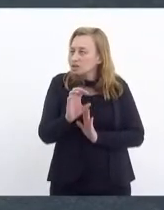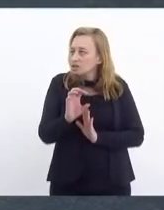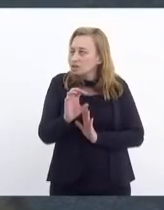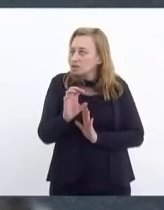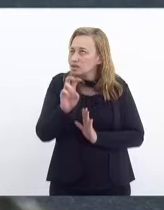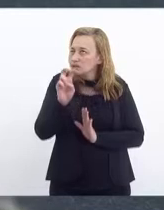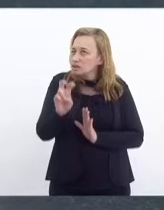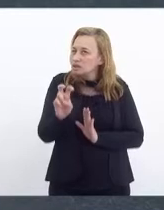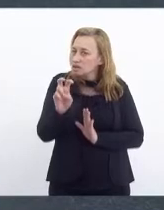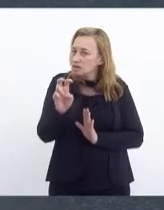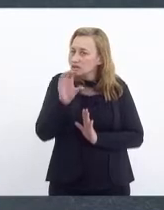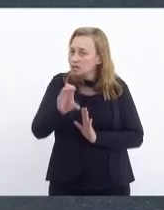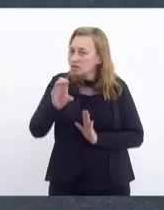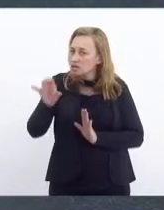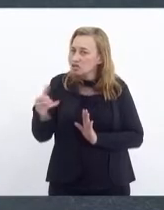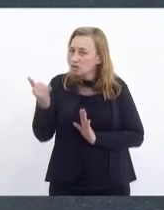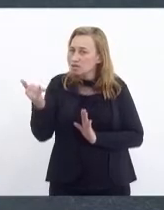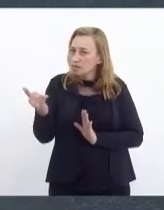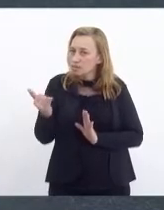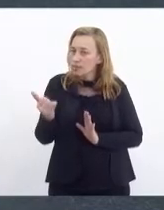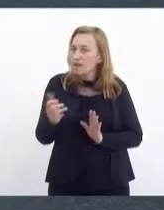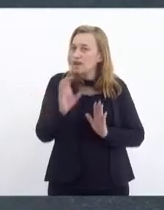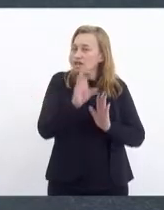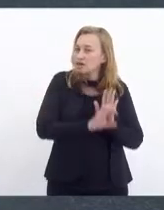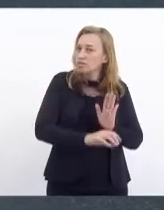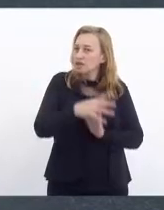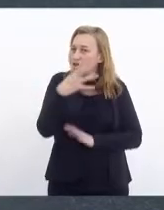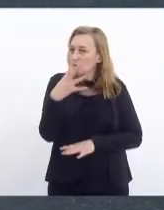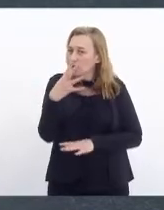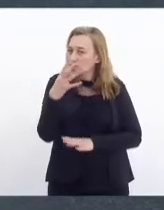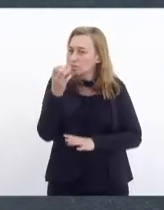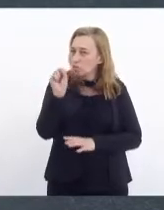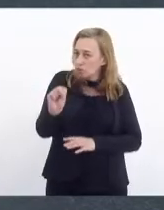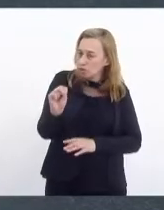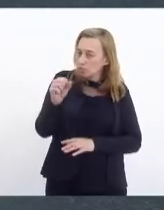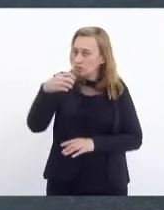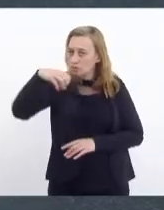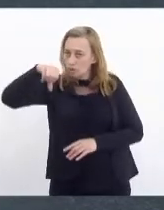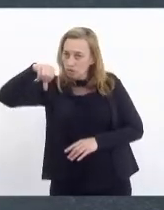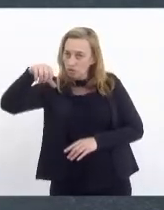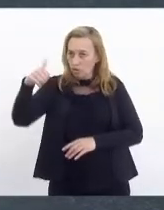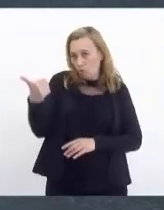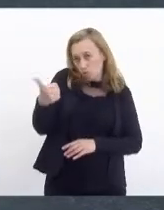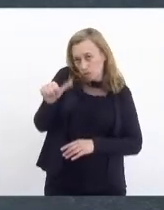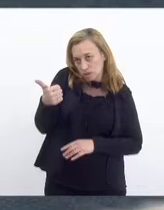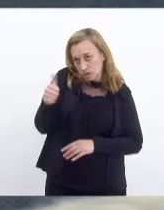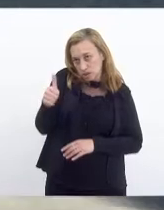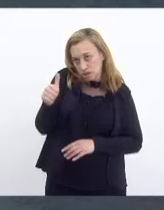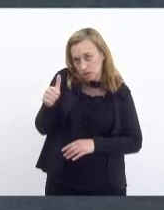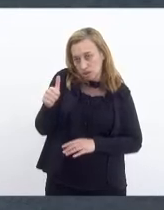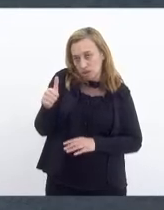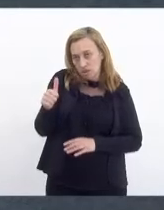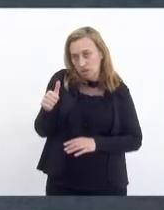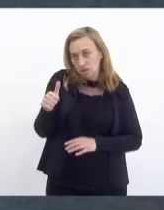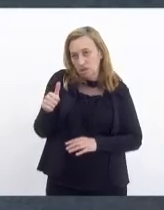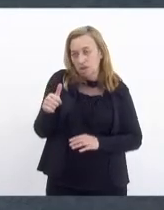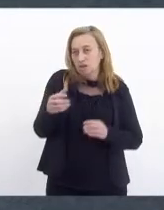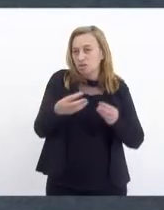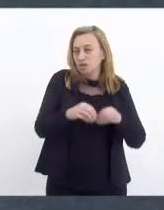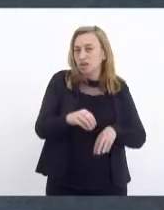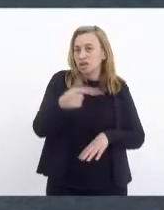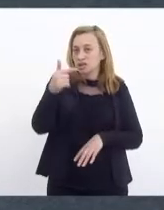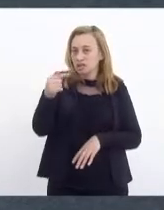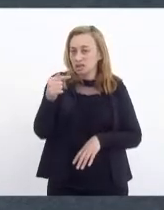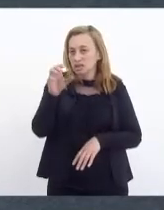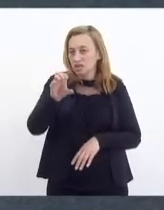emenda 5 da CCJ. Emendas 4, 8, 9, 11, pela emenda 7